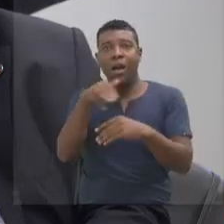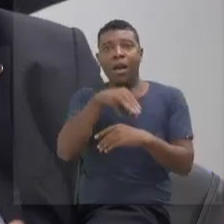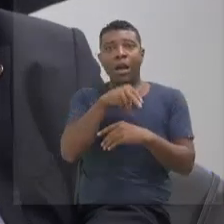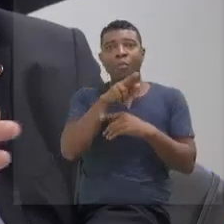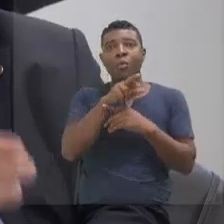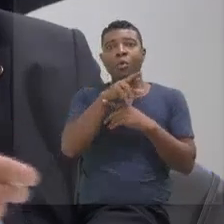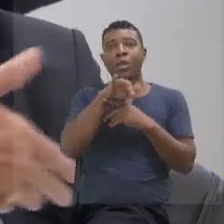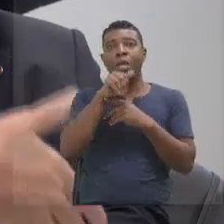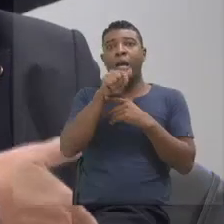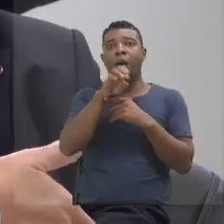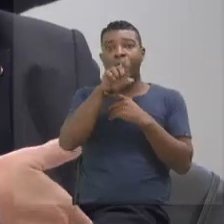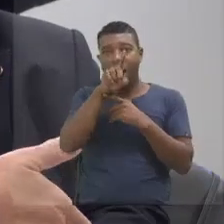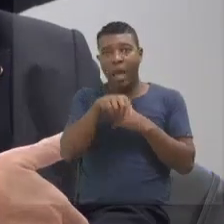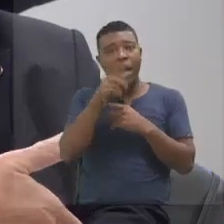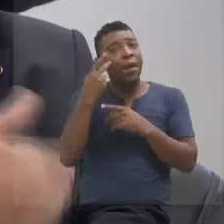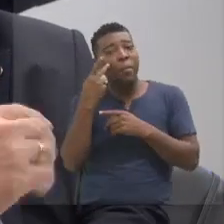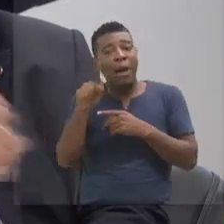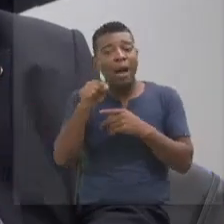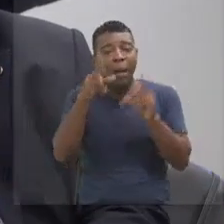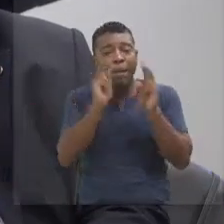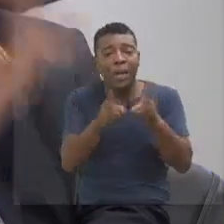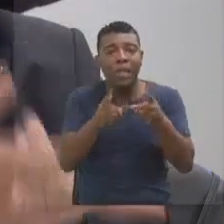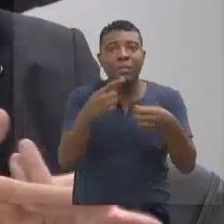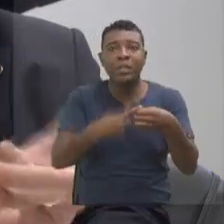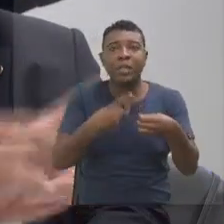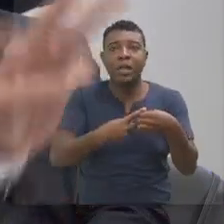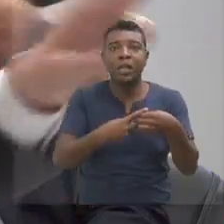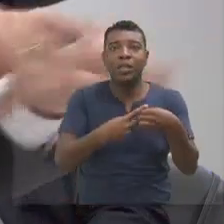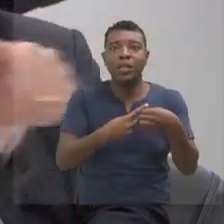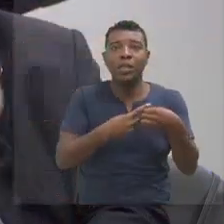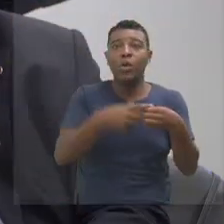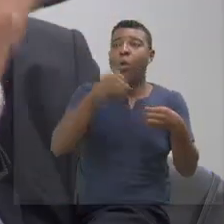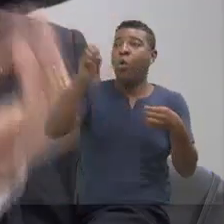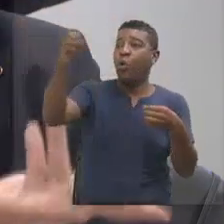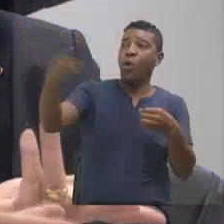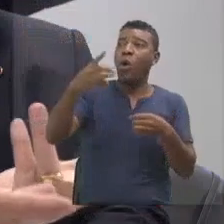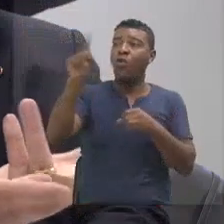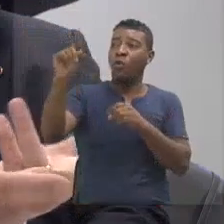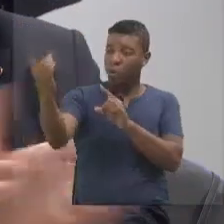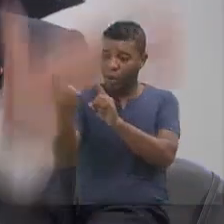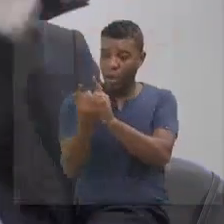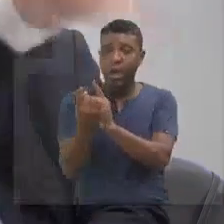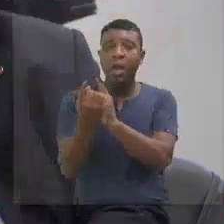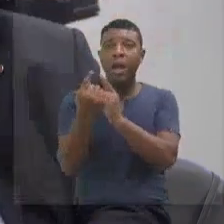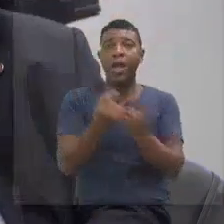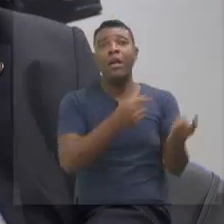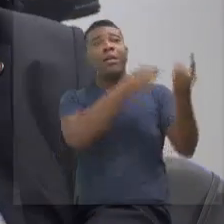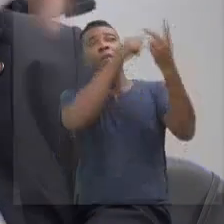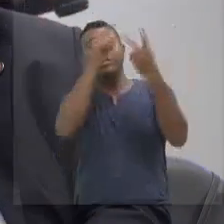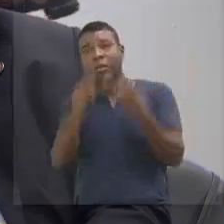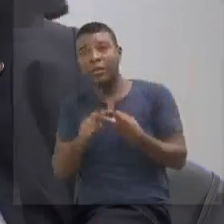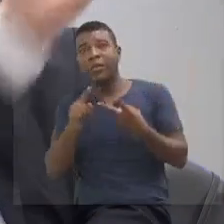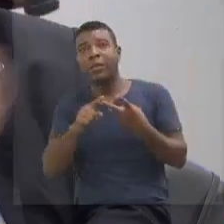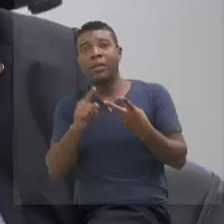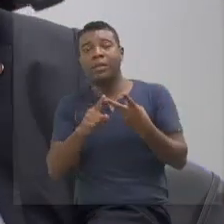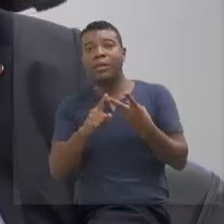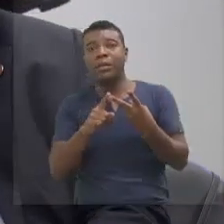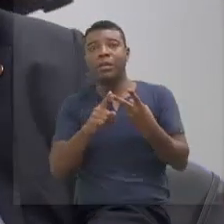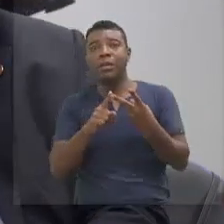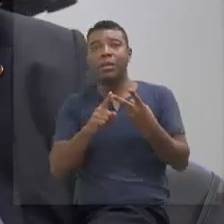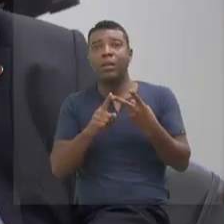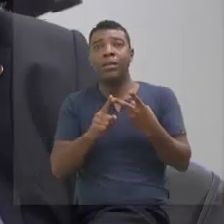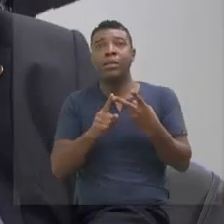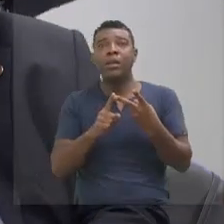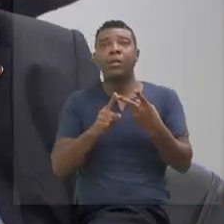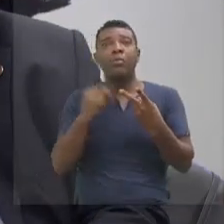mas um novo paciente é um segundo veículo um segundo motorista para um outro hospital de uma